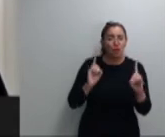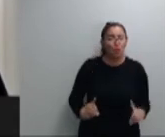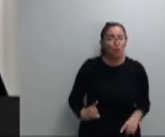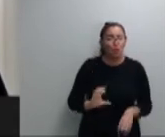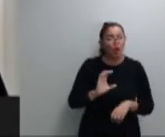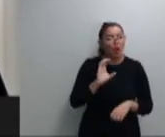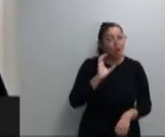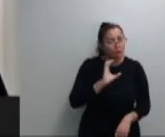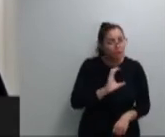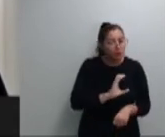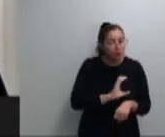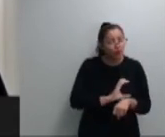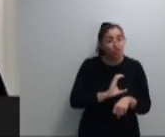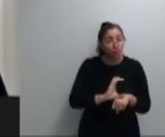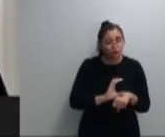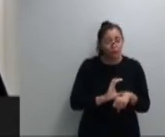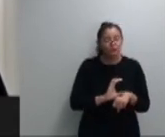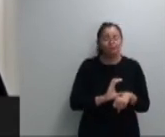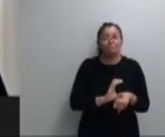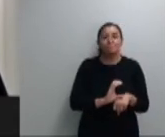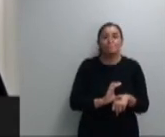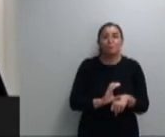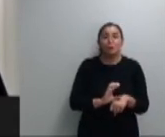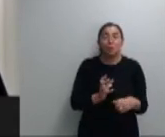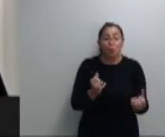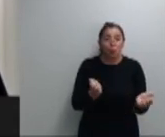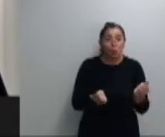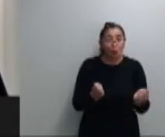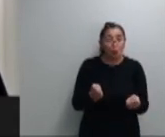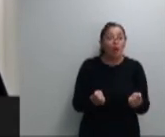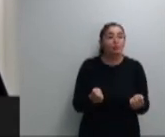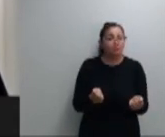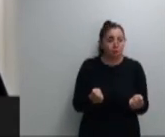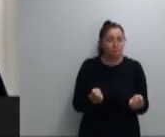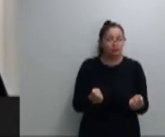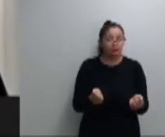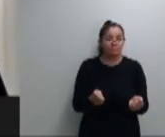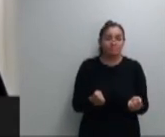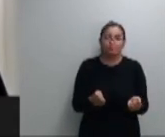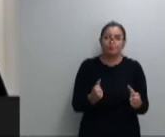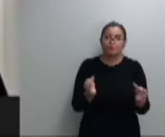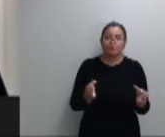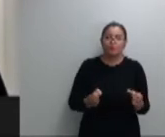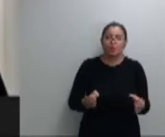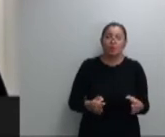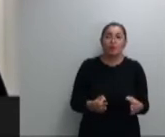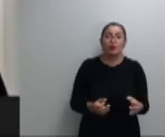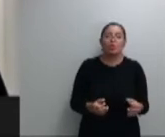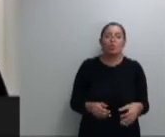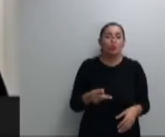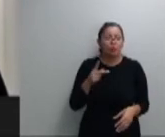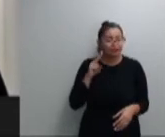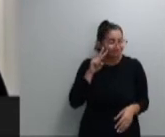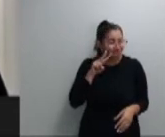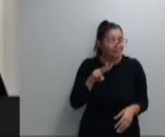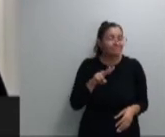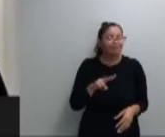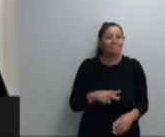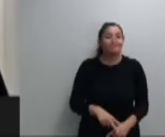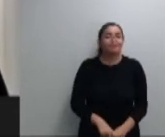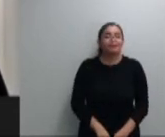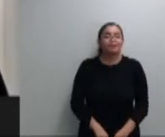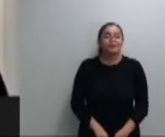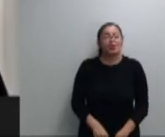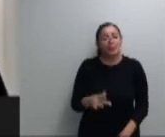jurídicos como máquina e veículo sendo sinônimos perfeitos. Eu adoto esse ponto de vista e penso